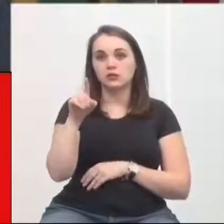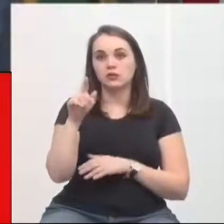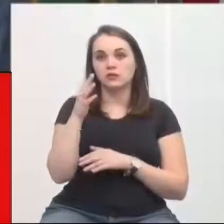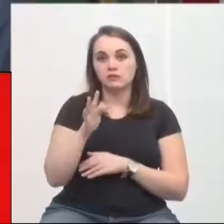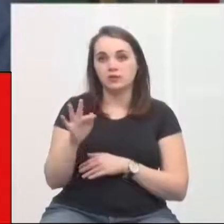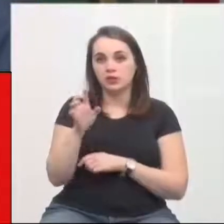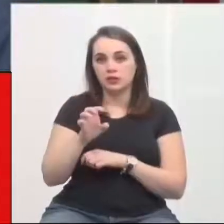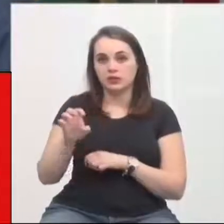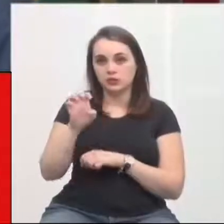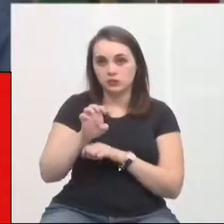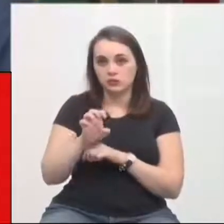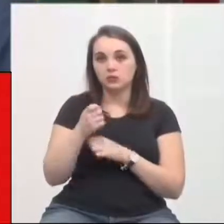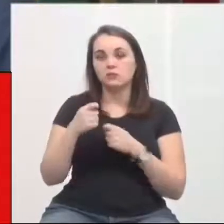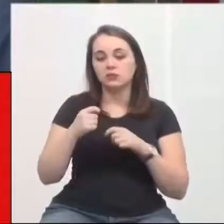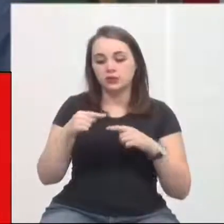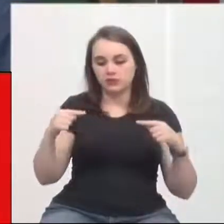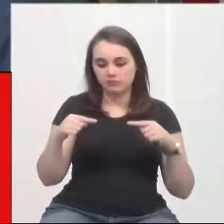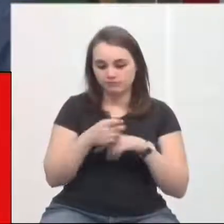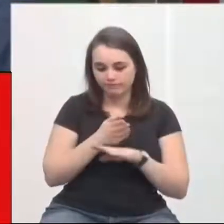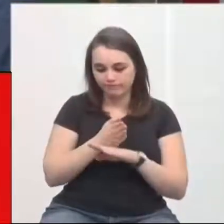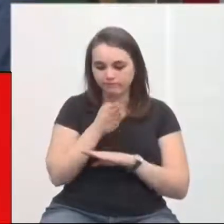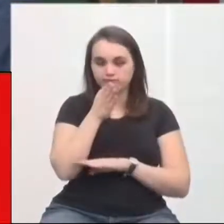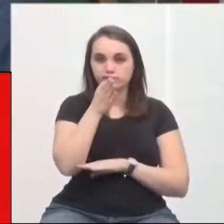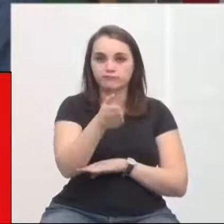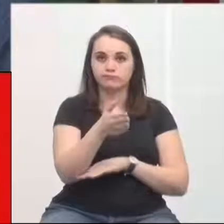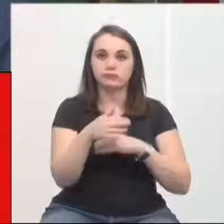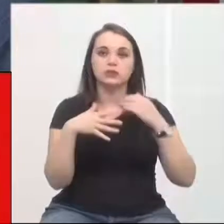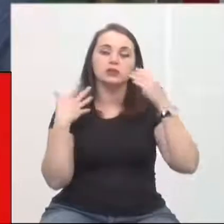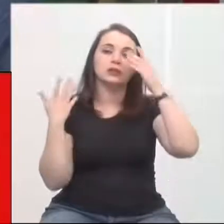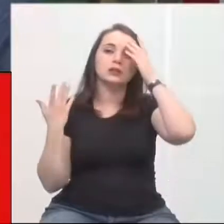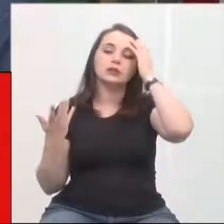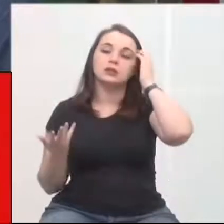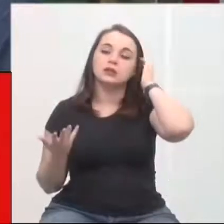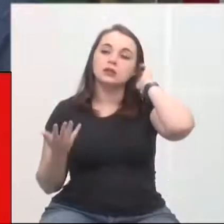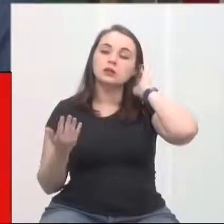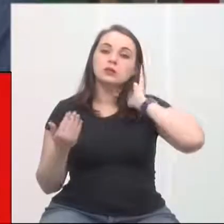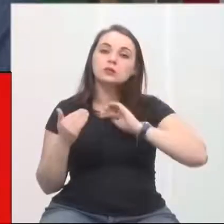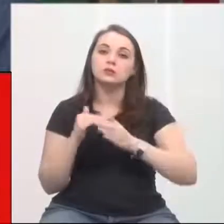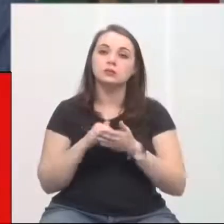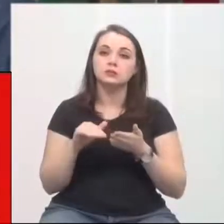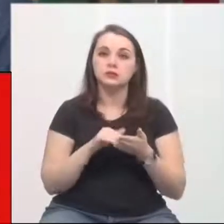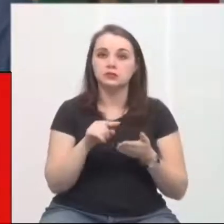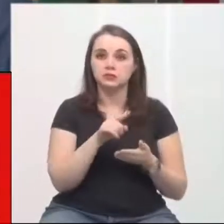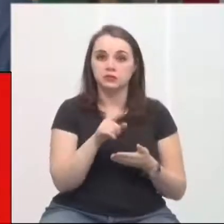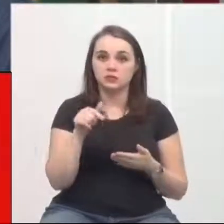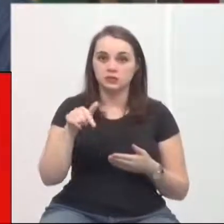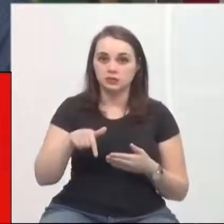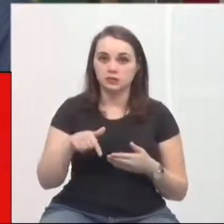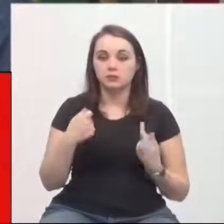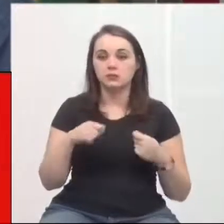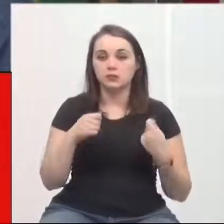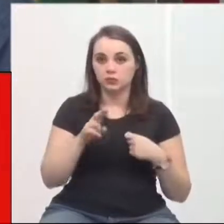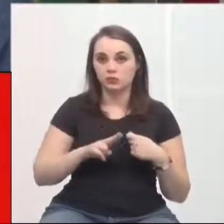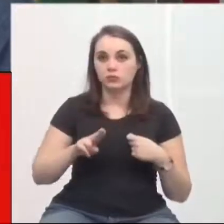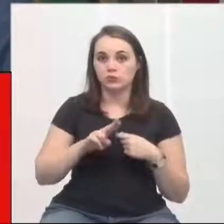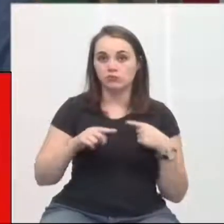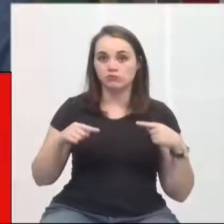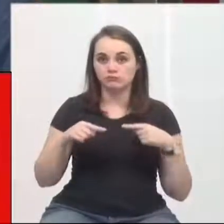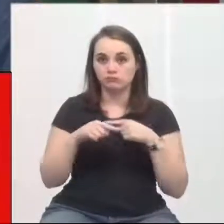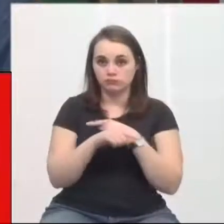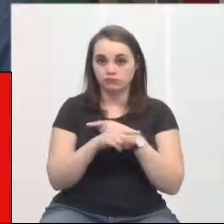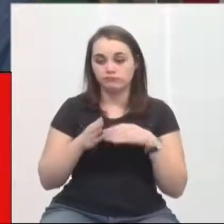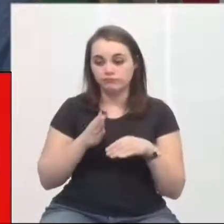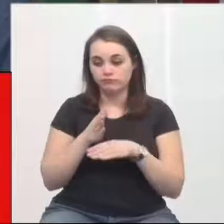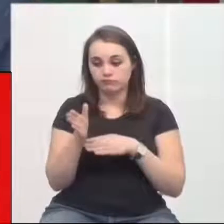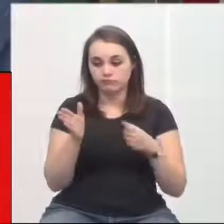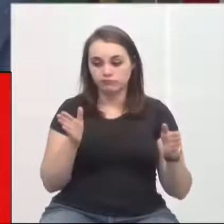tem que atravessar a Centenário. E para o secretário vir aqui para a Câmara, teve que atravessar a Centenário.